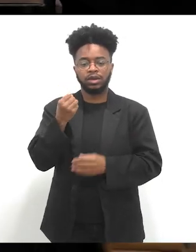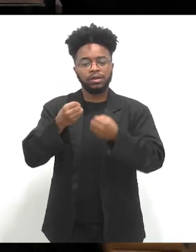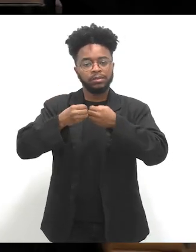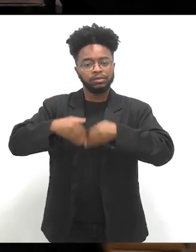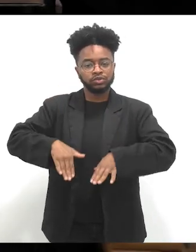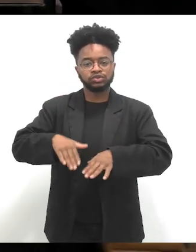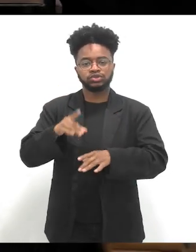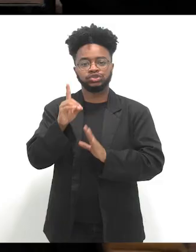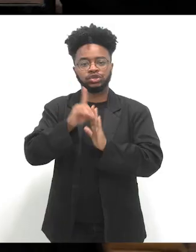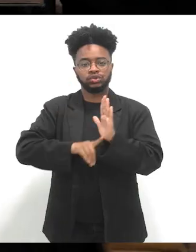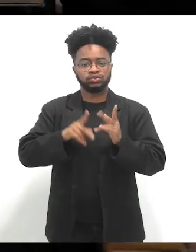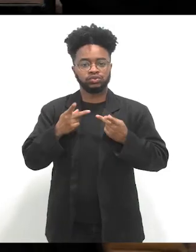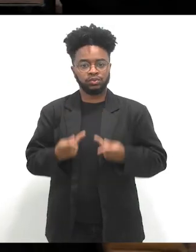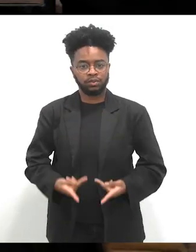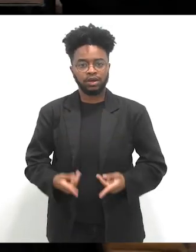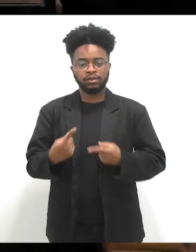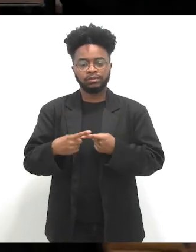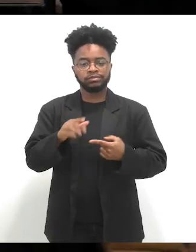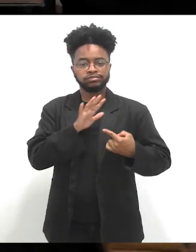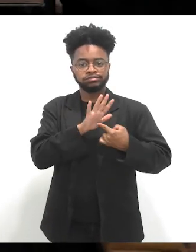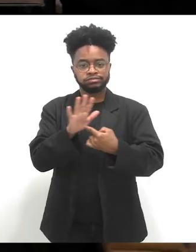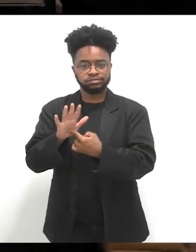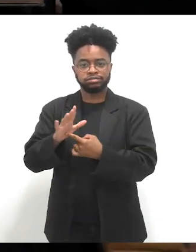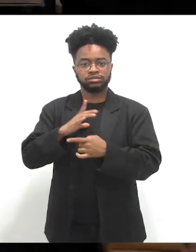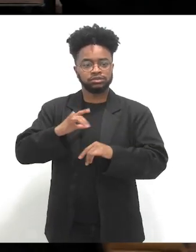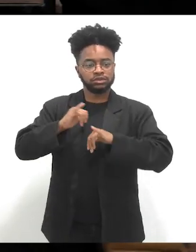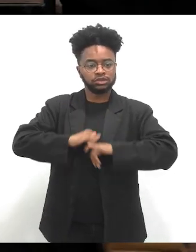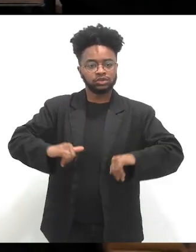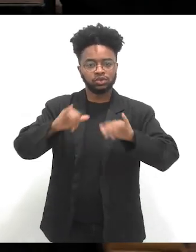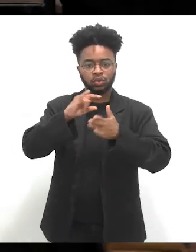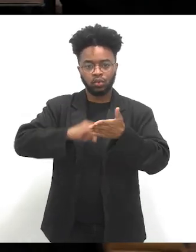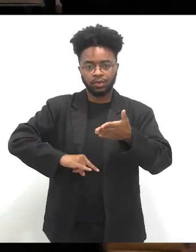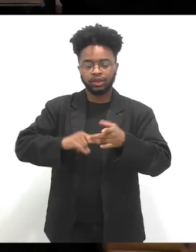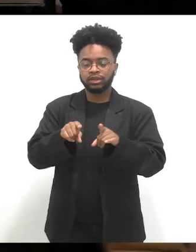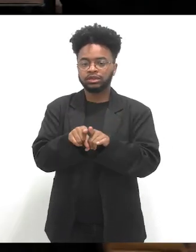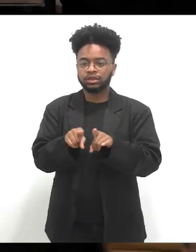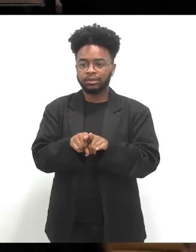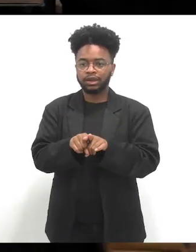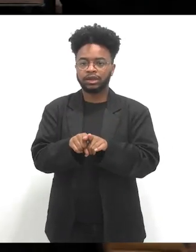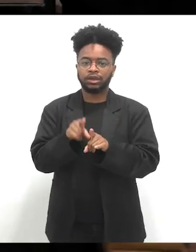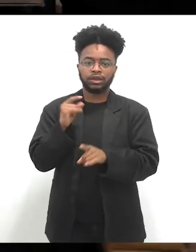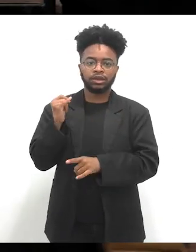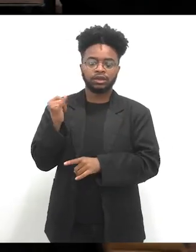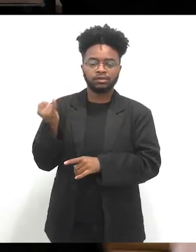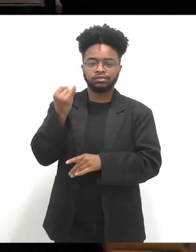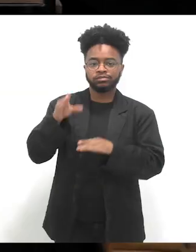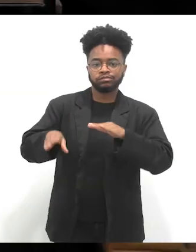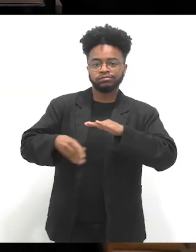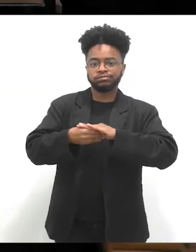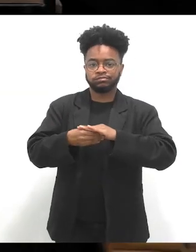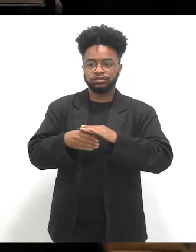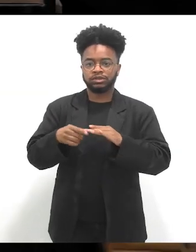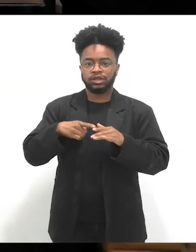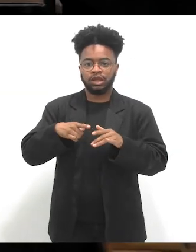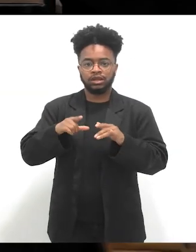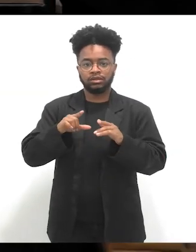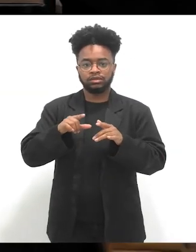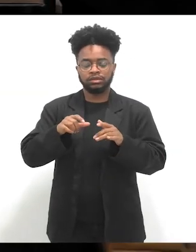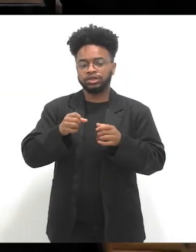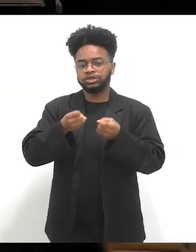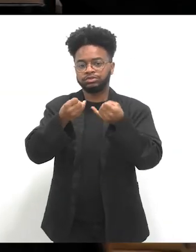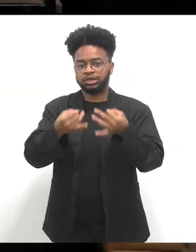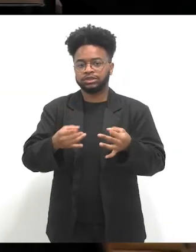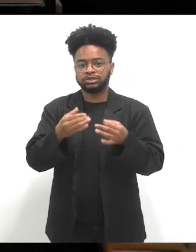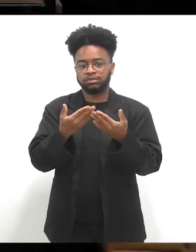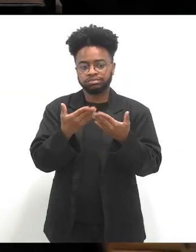violação de direitos humanos que é apresentado por essa declaração e também foi incorporado como uma definição ampliada aqui no